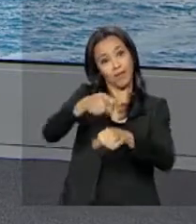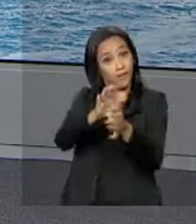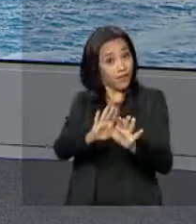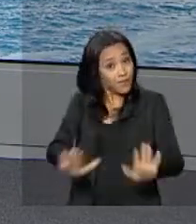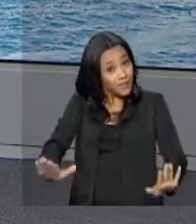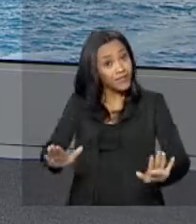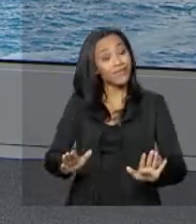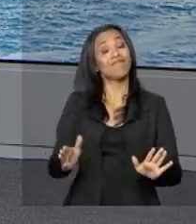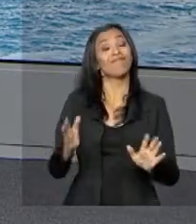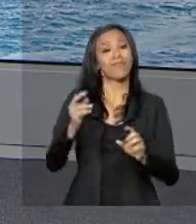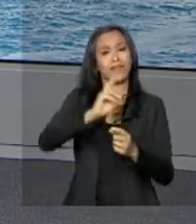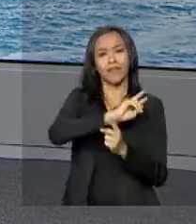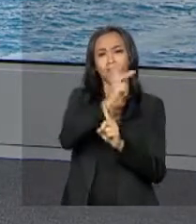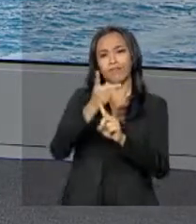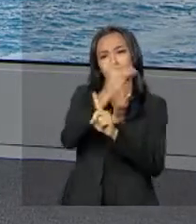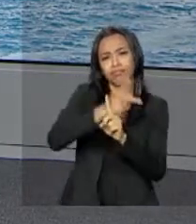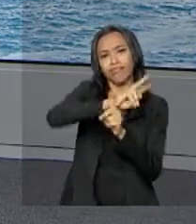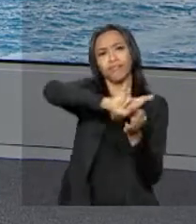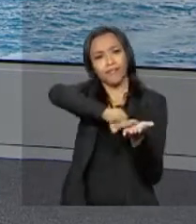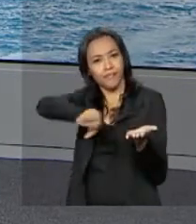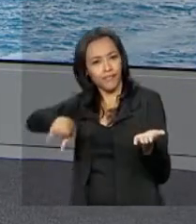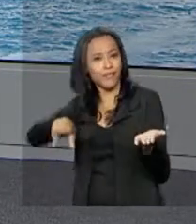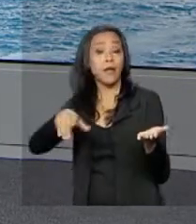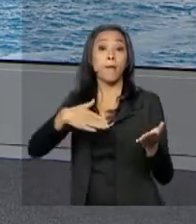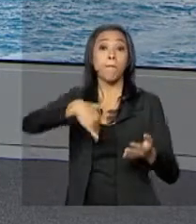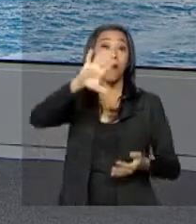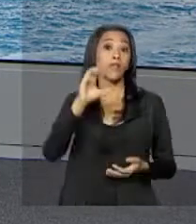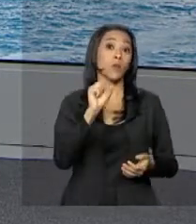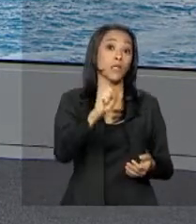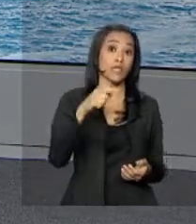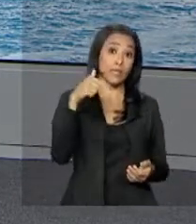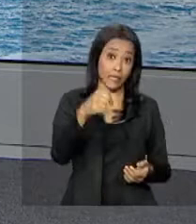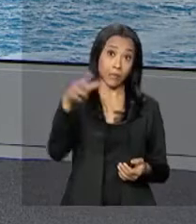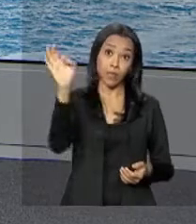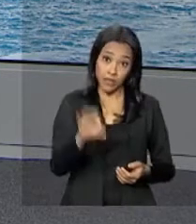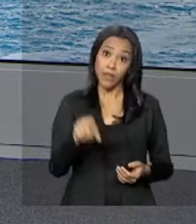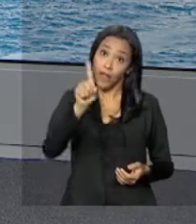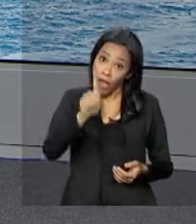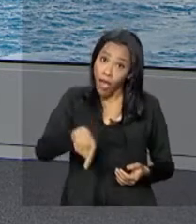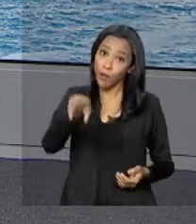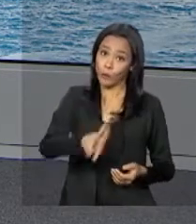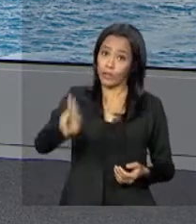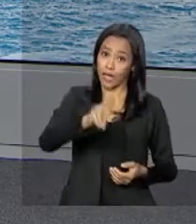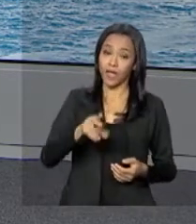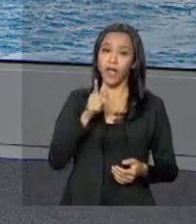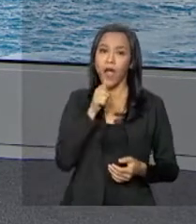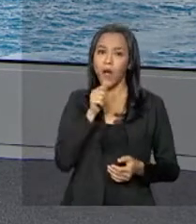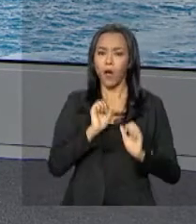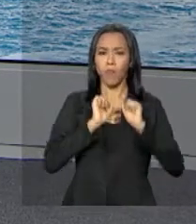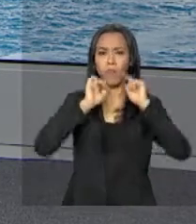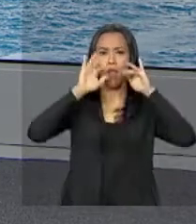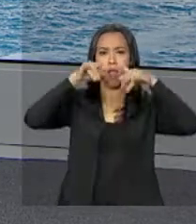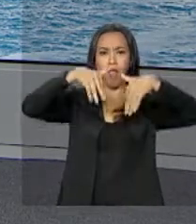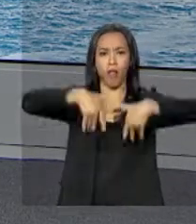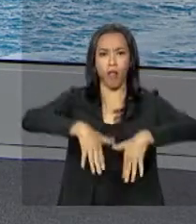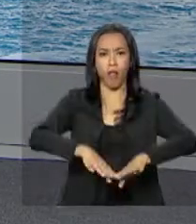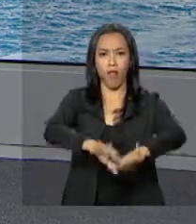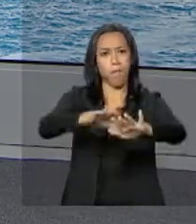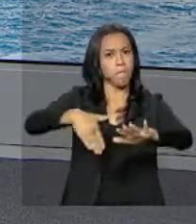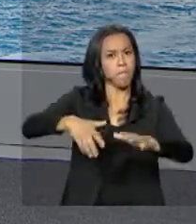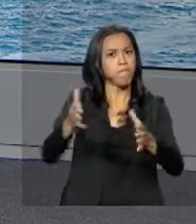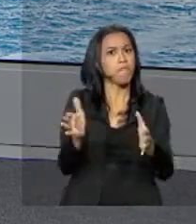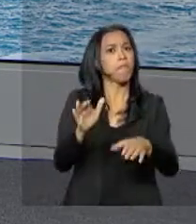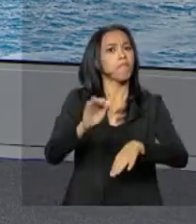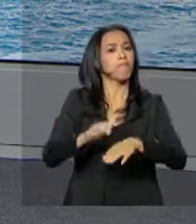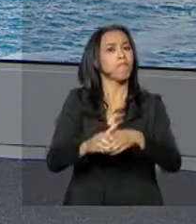assim, limpa. Mais de 87% do que é consumido. E as hidrelétricas são responsáveis por gerar a maior parte